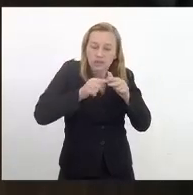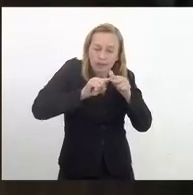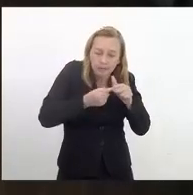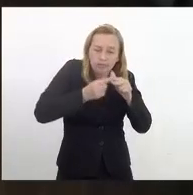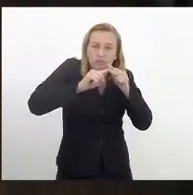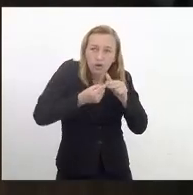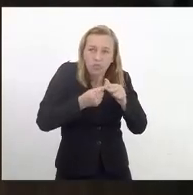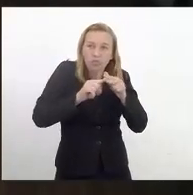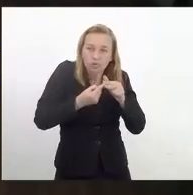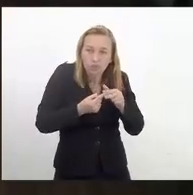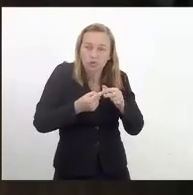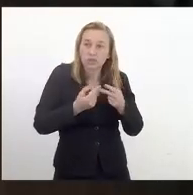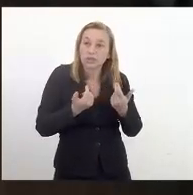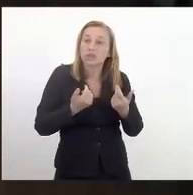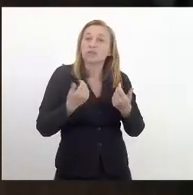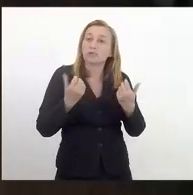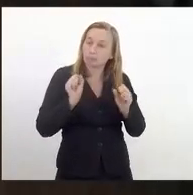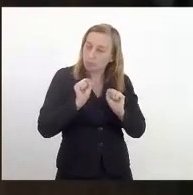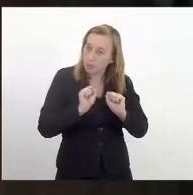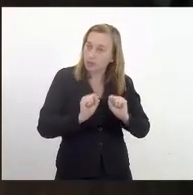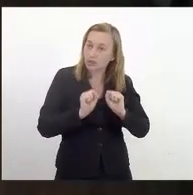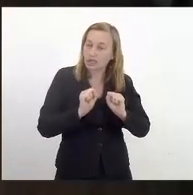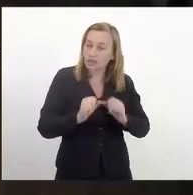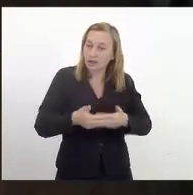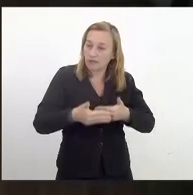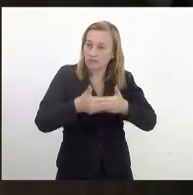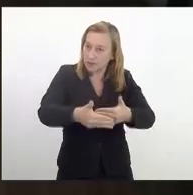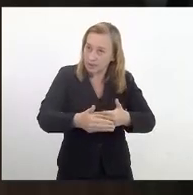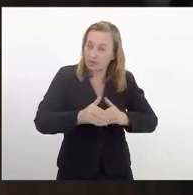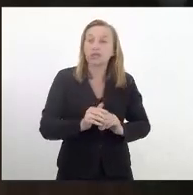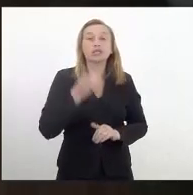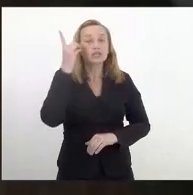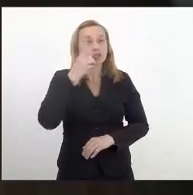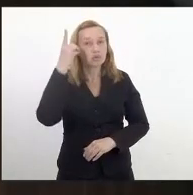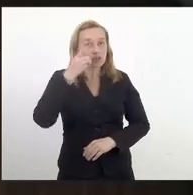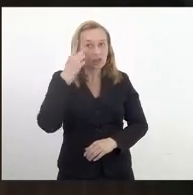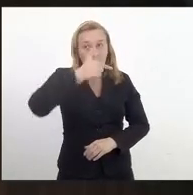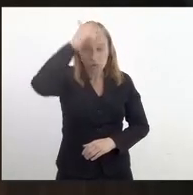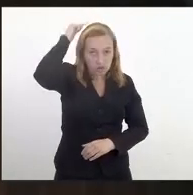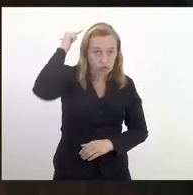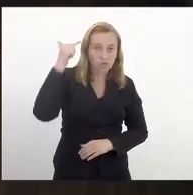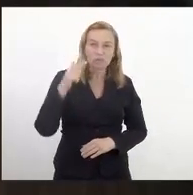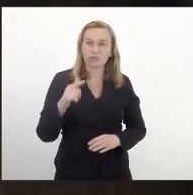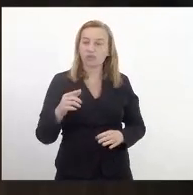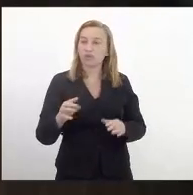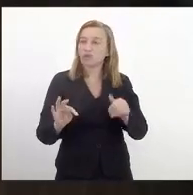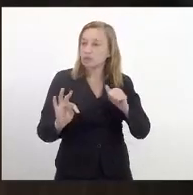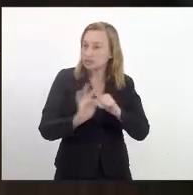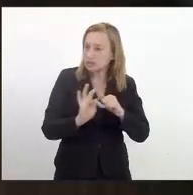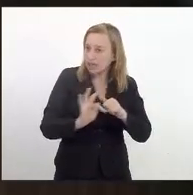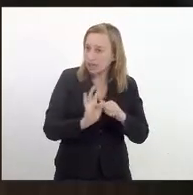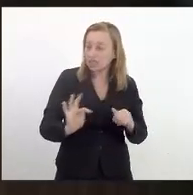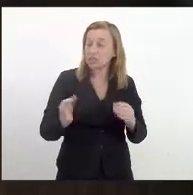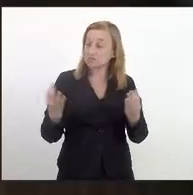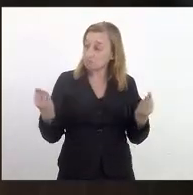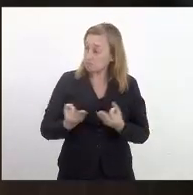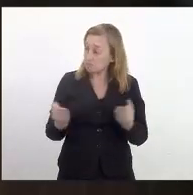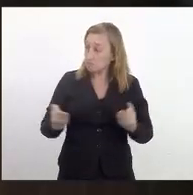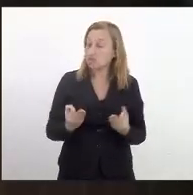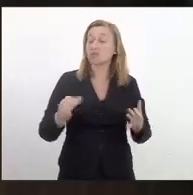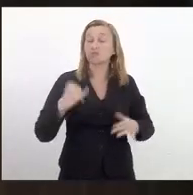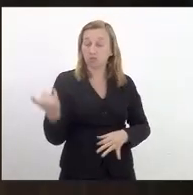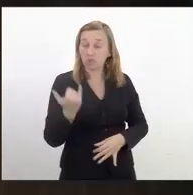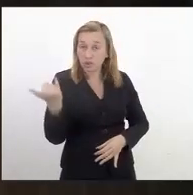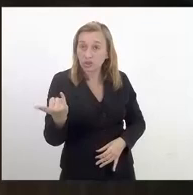necessários para que pudesse avançar Deputado Luiz Paulo de Vergil com técnica com preciosismo como o